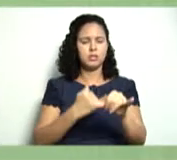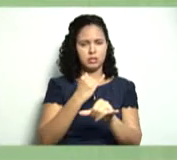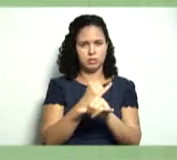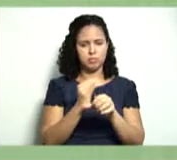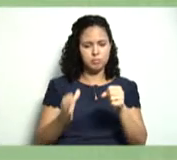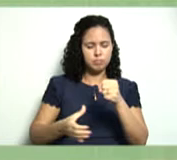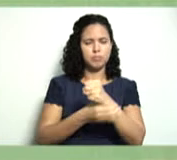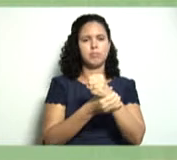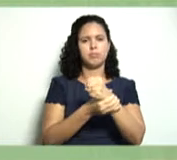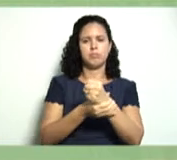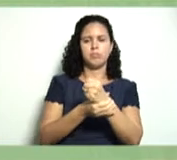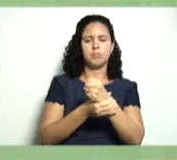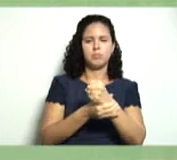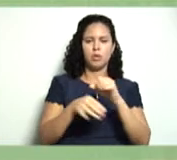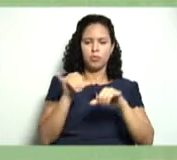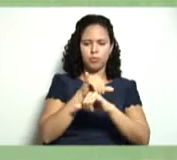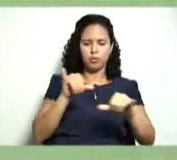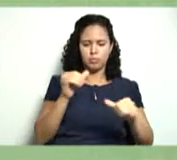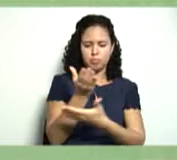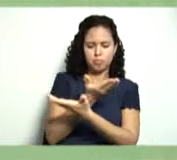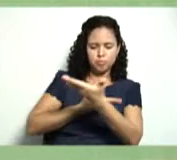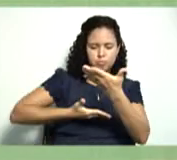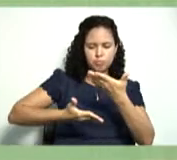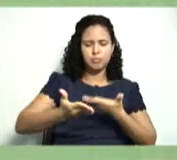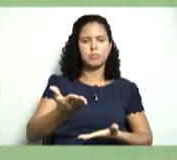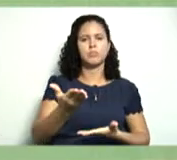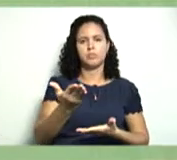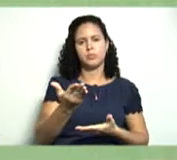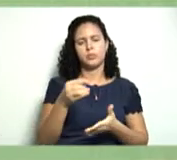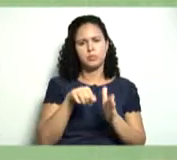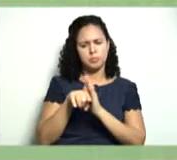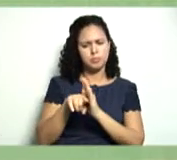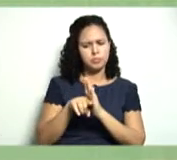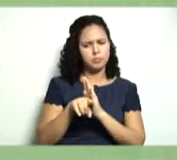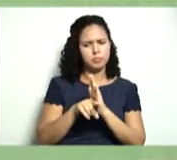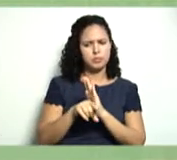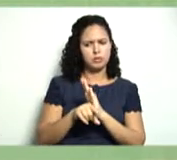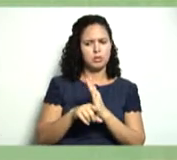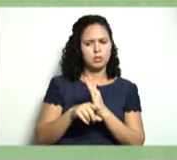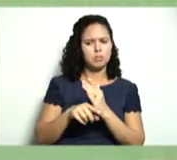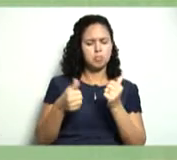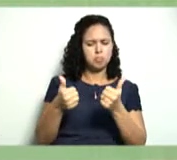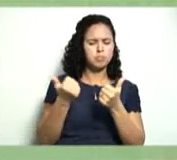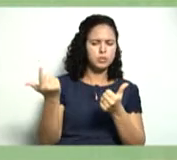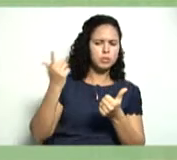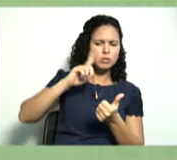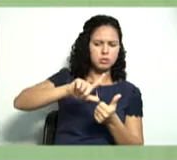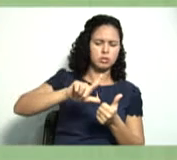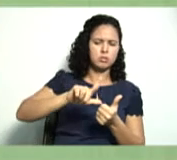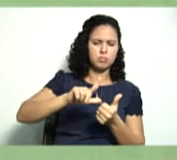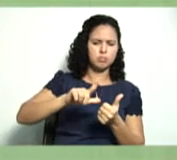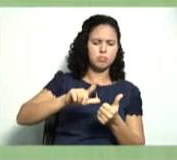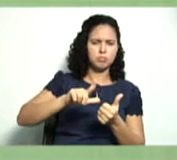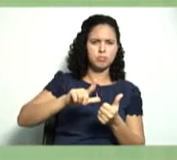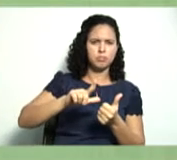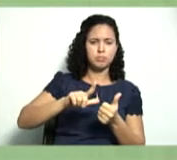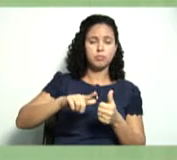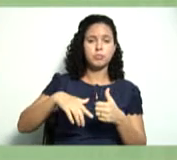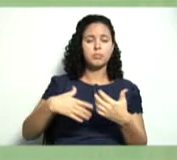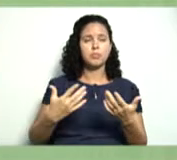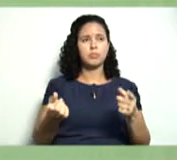transferência de informações e verificar se a mesma foi bem sucedida pelo computador receptor o